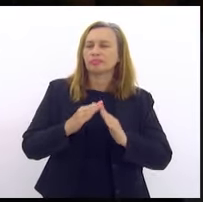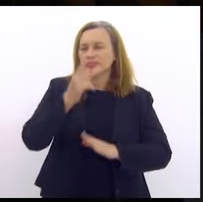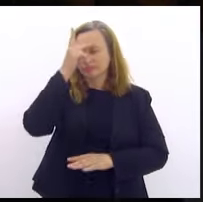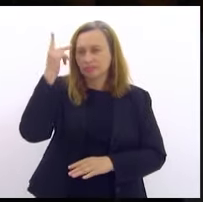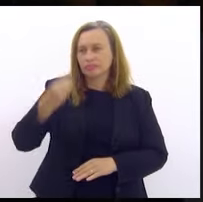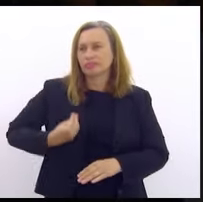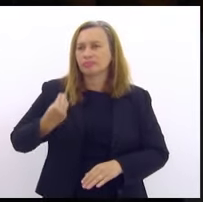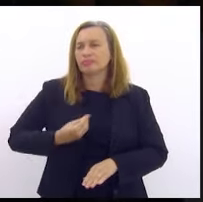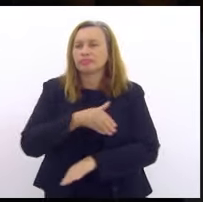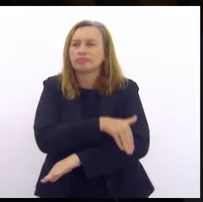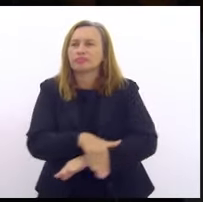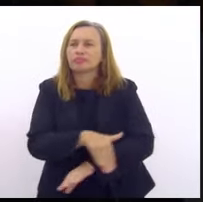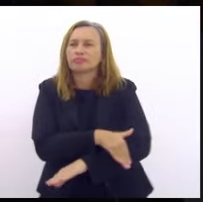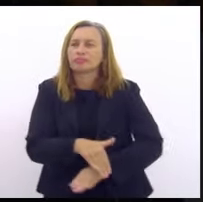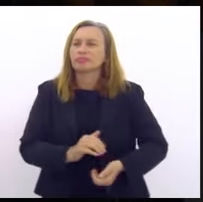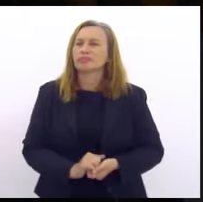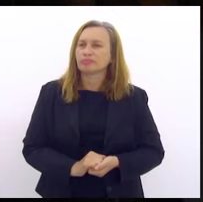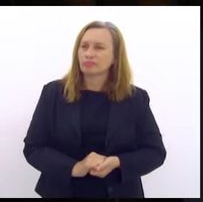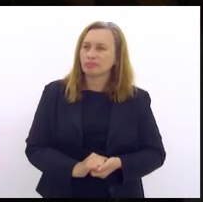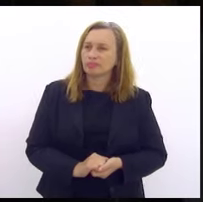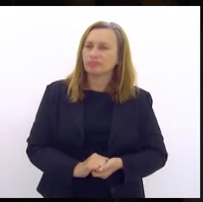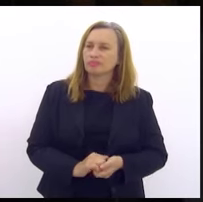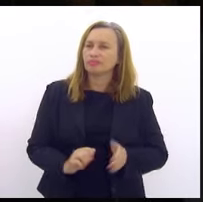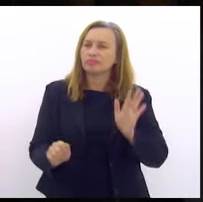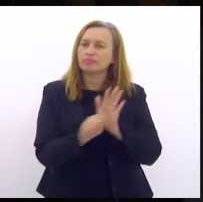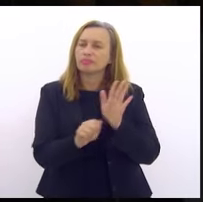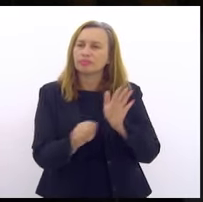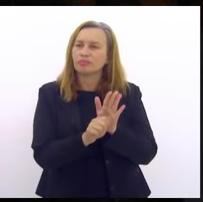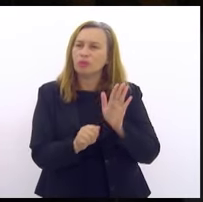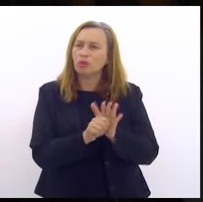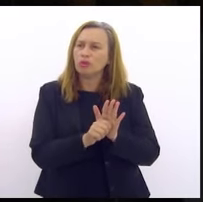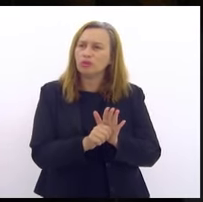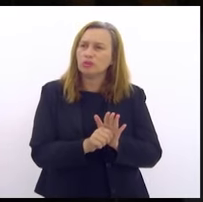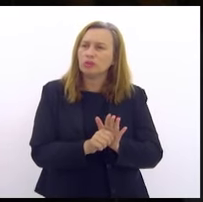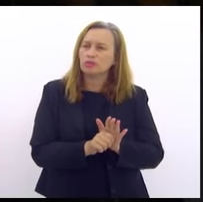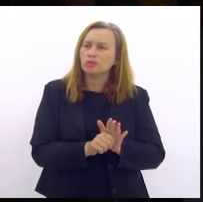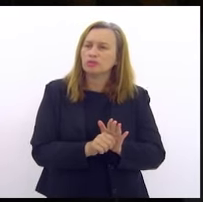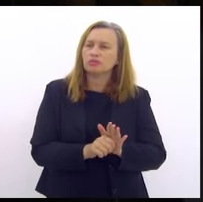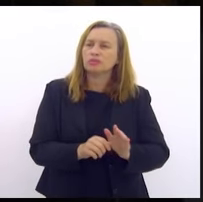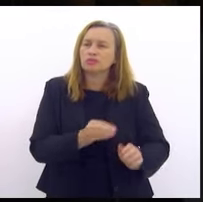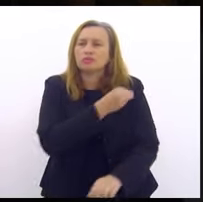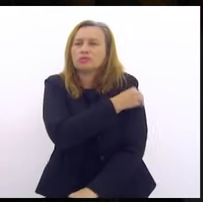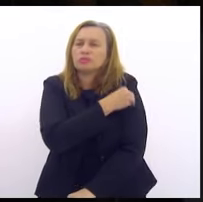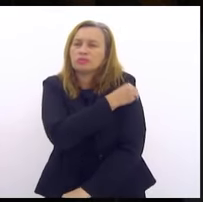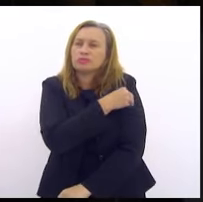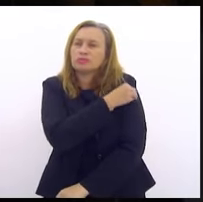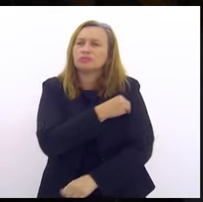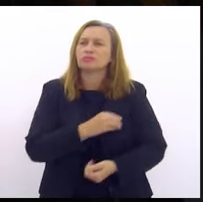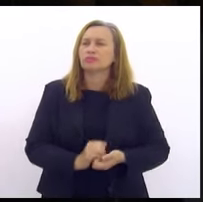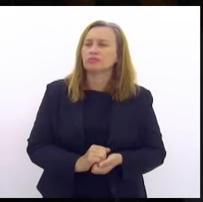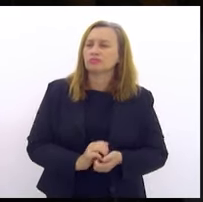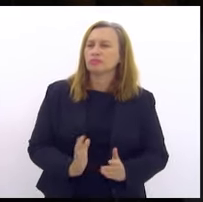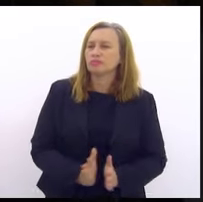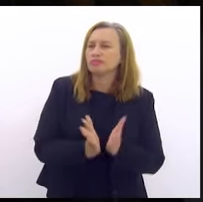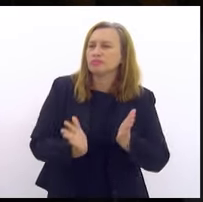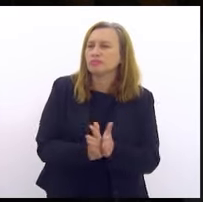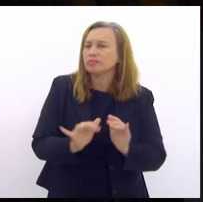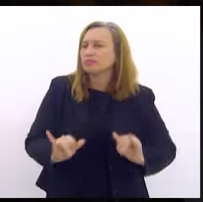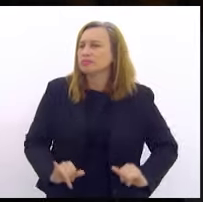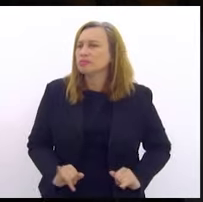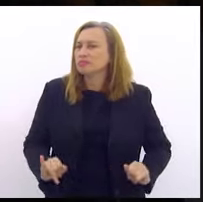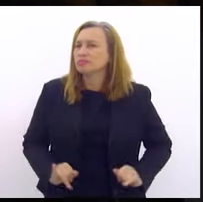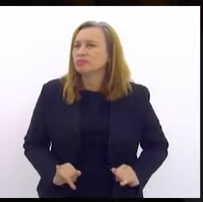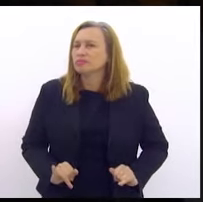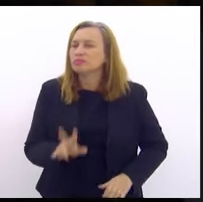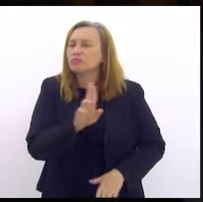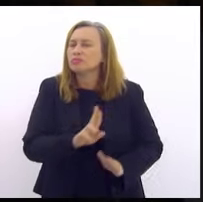pessoa que está, muitas vezes, entrando numa situação de uso abusivo de álcool e outras drogas, porque a vida na miséria vai gerando dor e o uso de